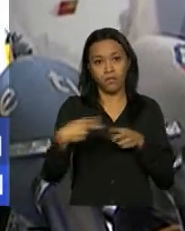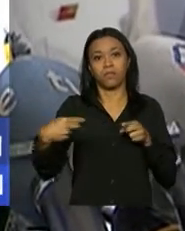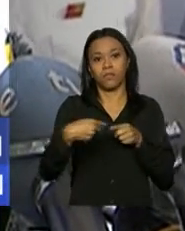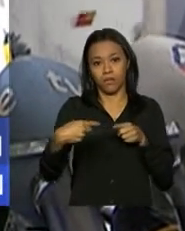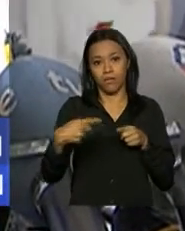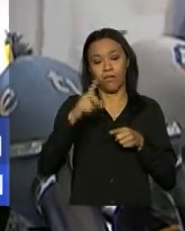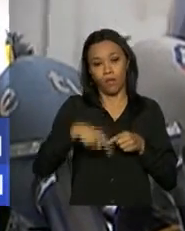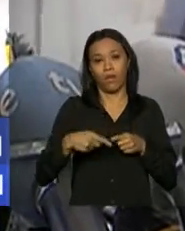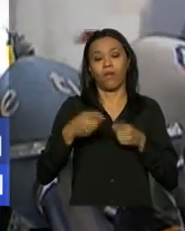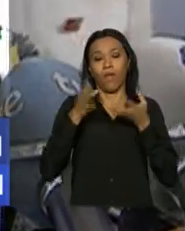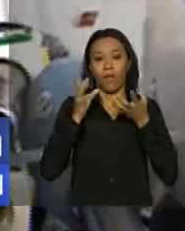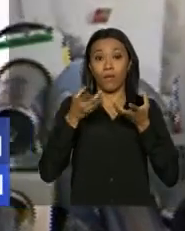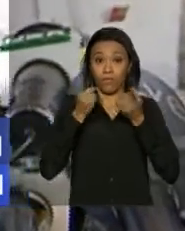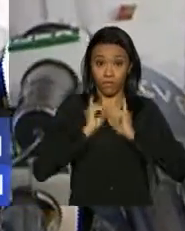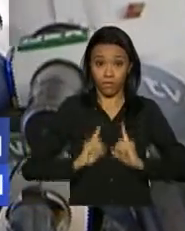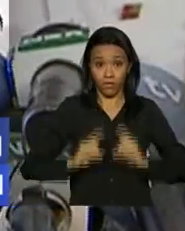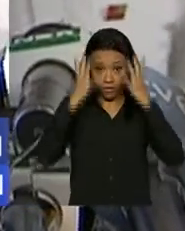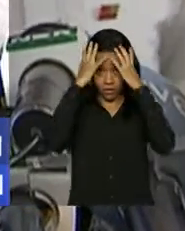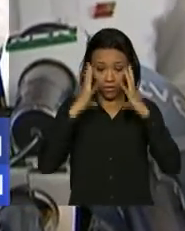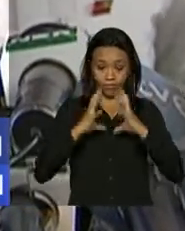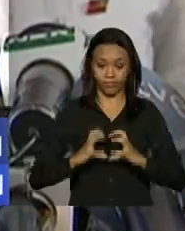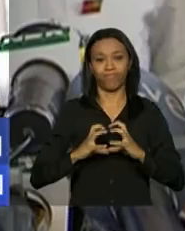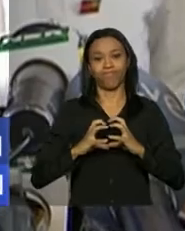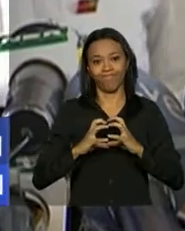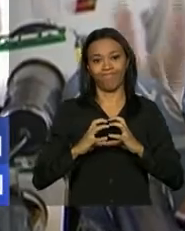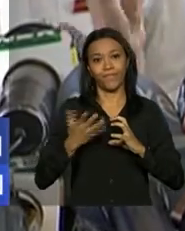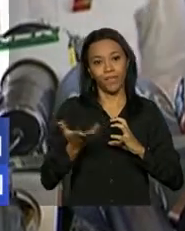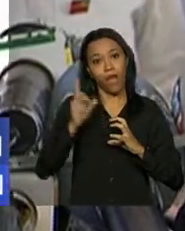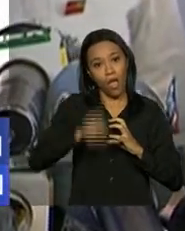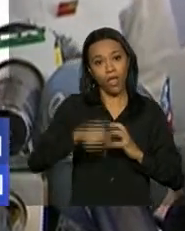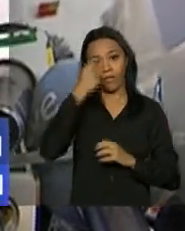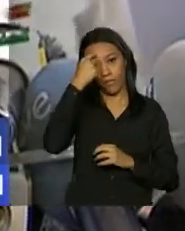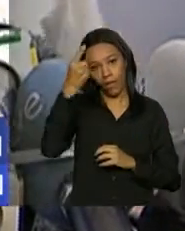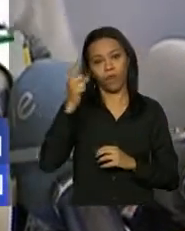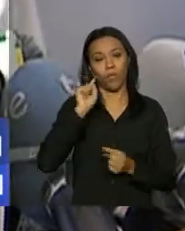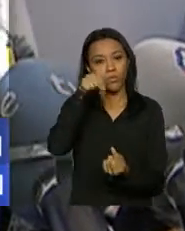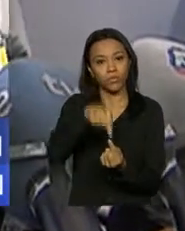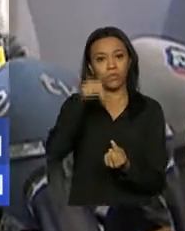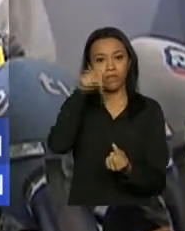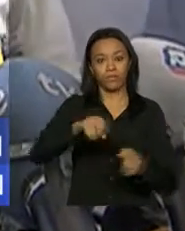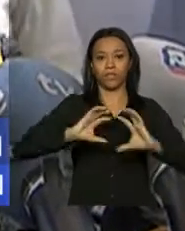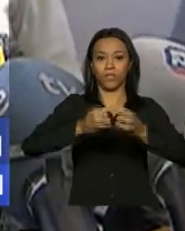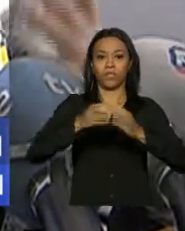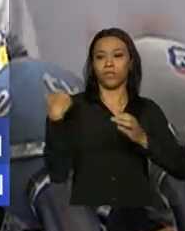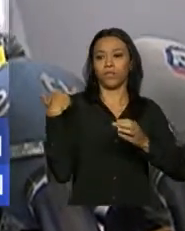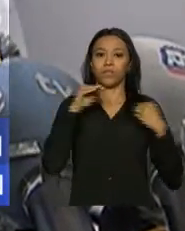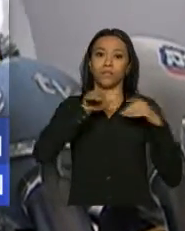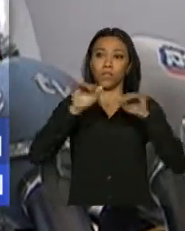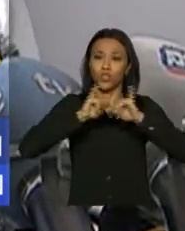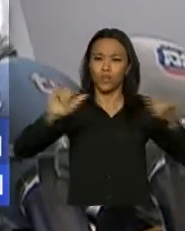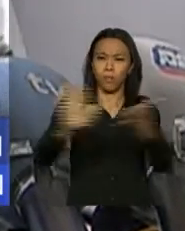doença que é a microcefalia. Então, gente, é essa a ideia dessa campanha. Ela está hoje